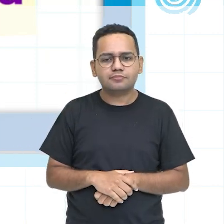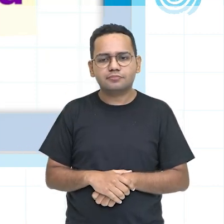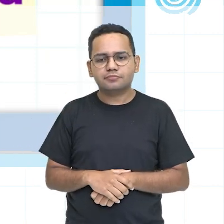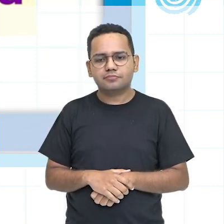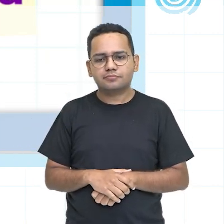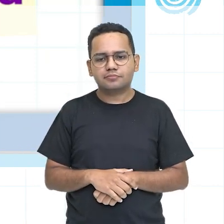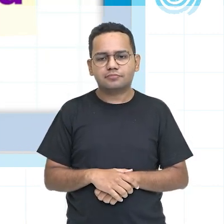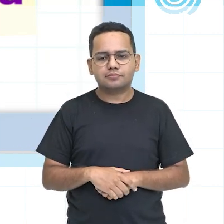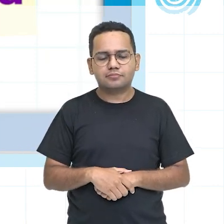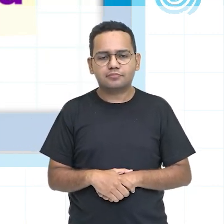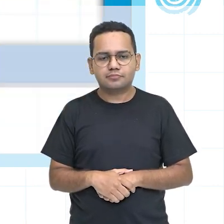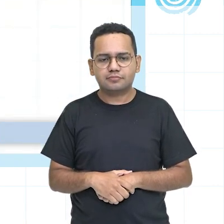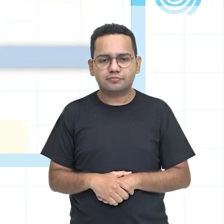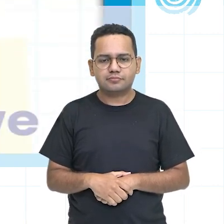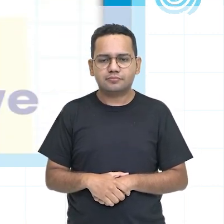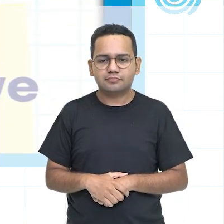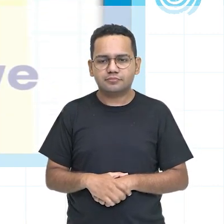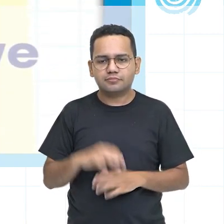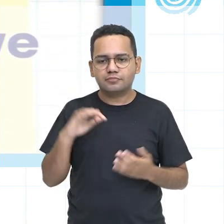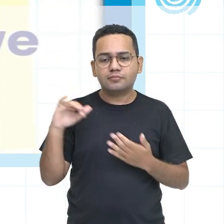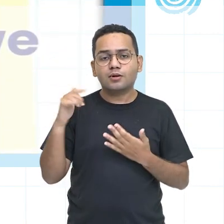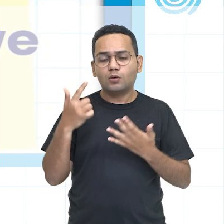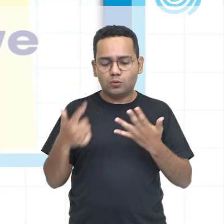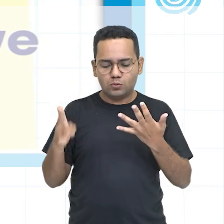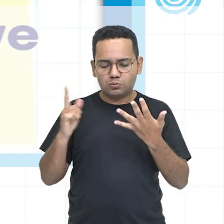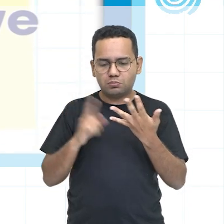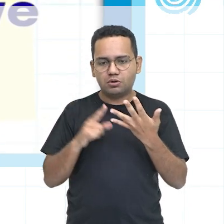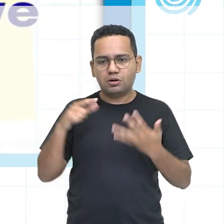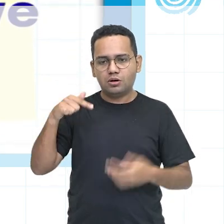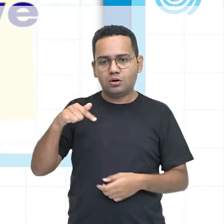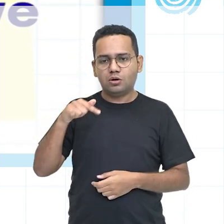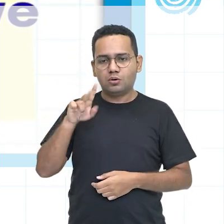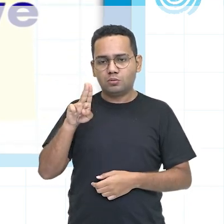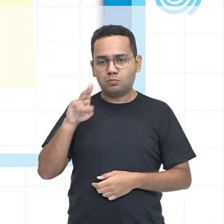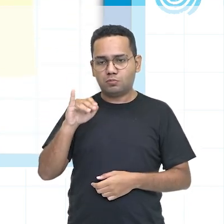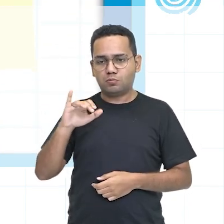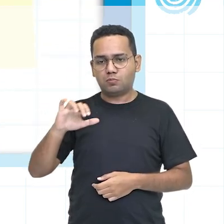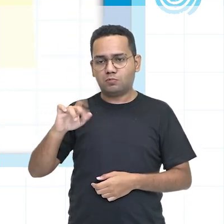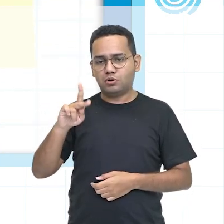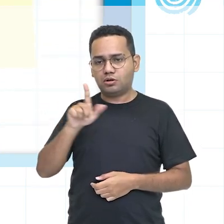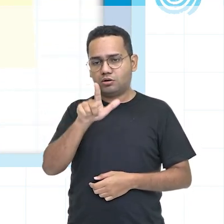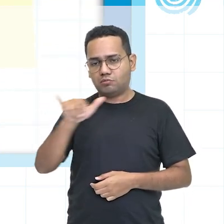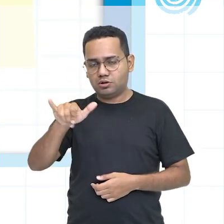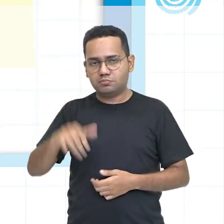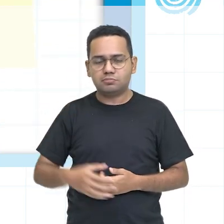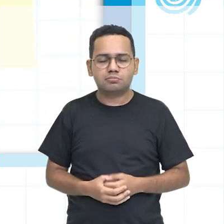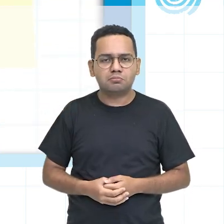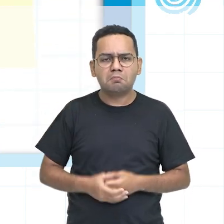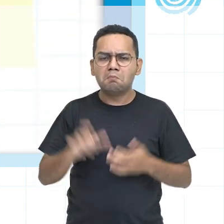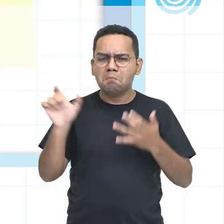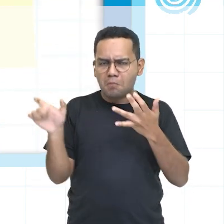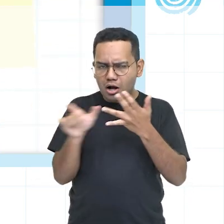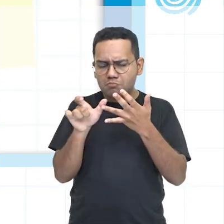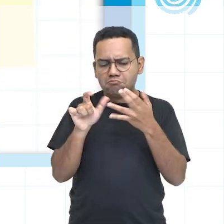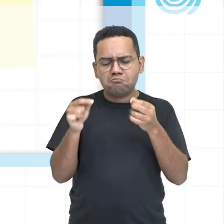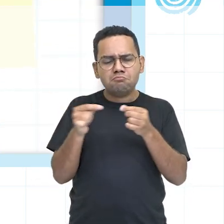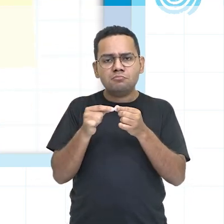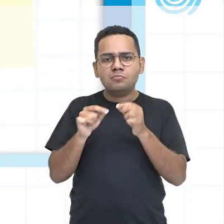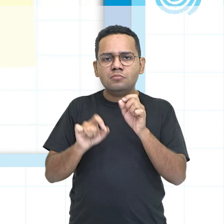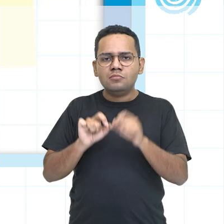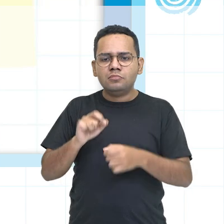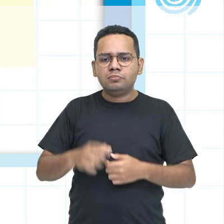carinhosamente, enfim. Na sequência eu tenho o advérbio quickly. O advérbio quickly indica, né, ele